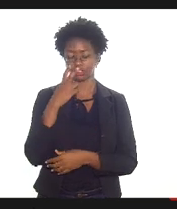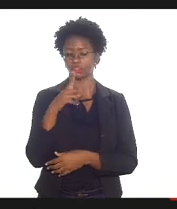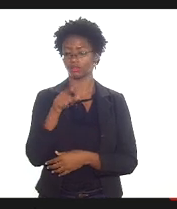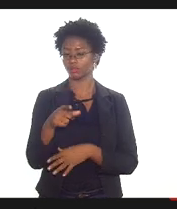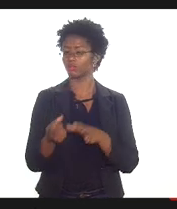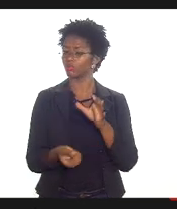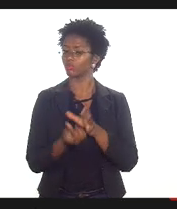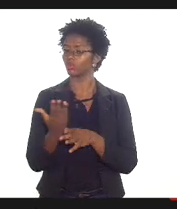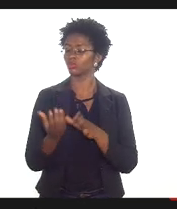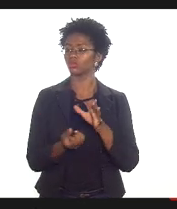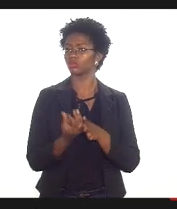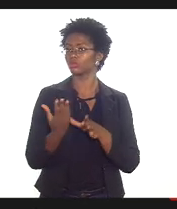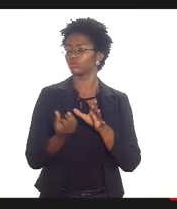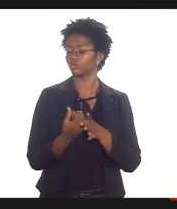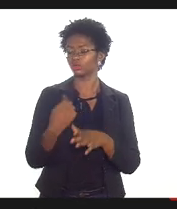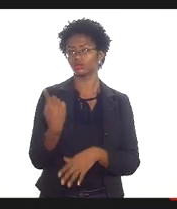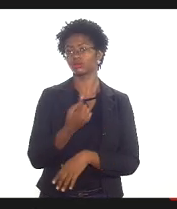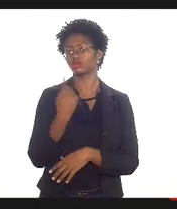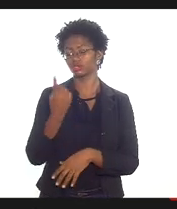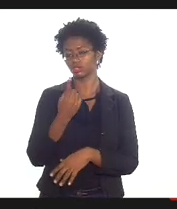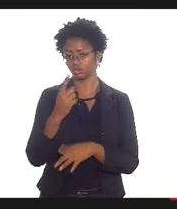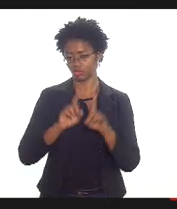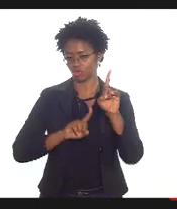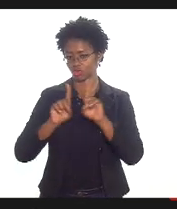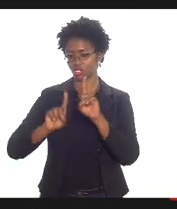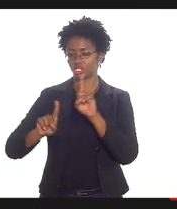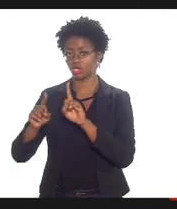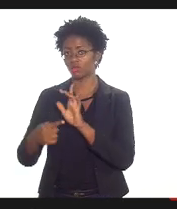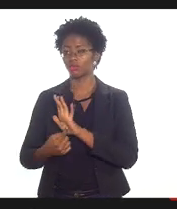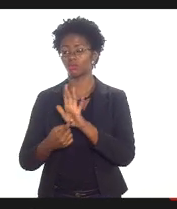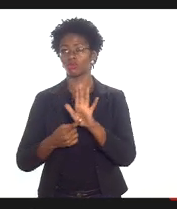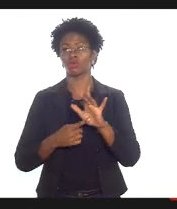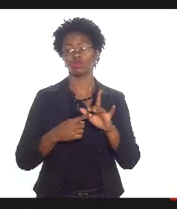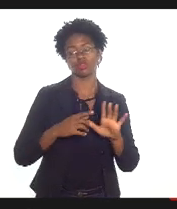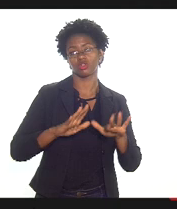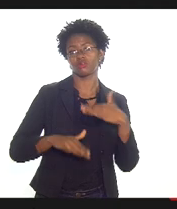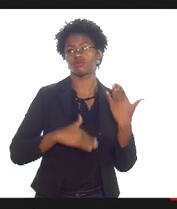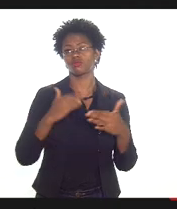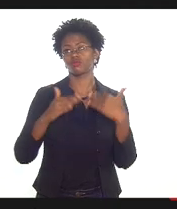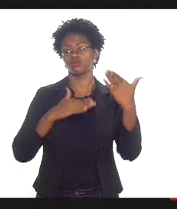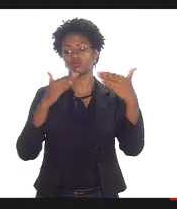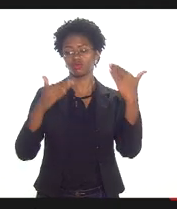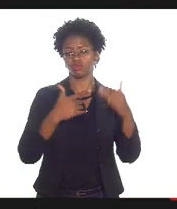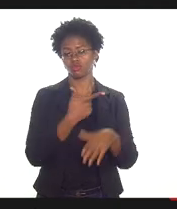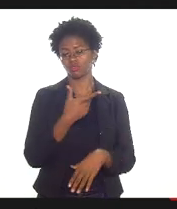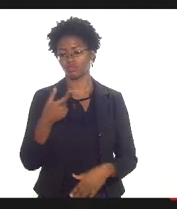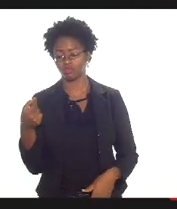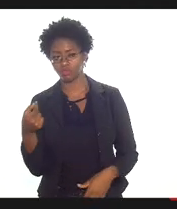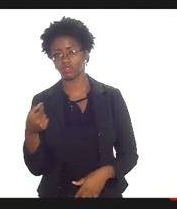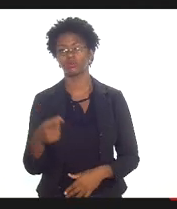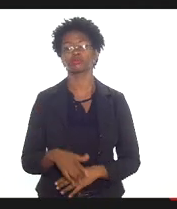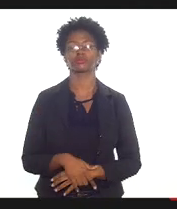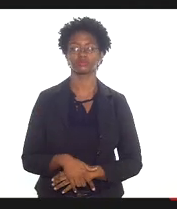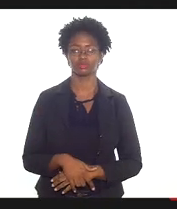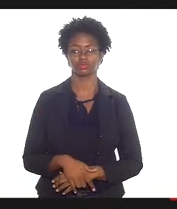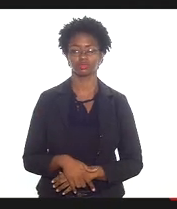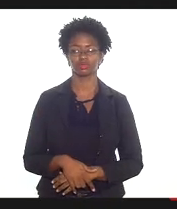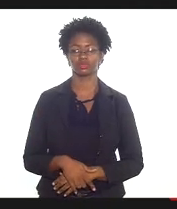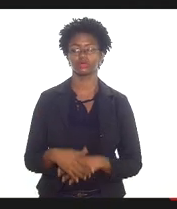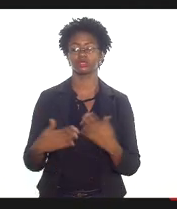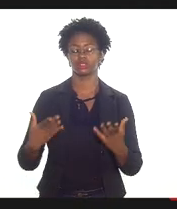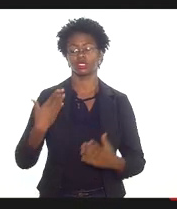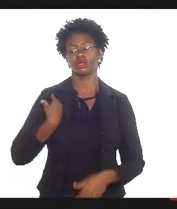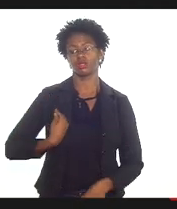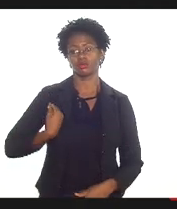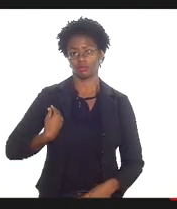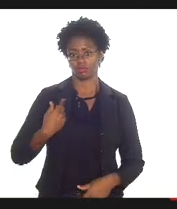produção, nesse gráfico a gente tenta mostrar a evolução desde o ano 2000, uma projeção prospectiva, onde a parte